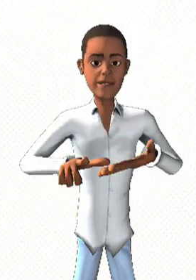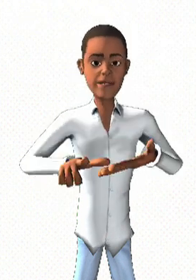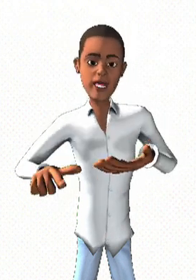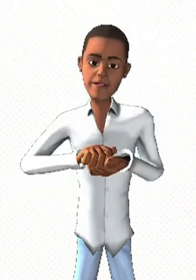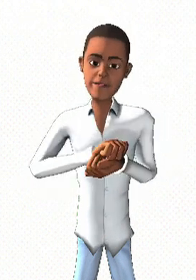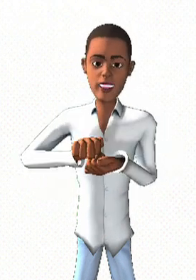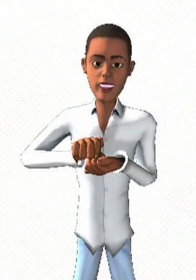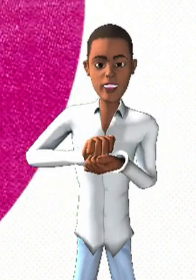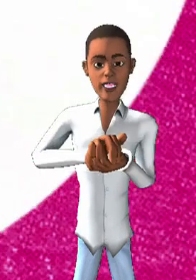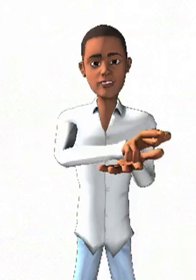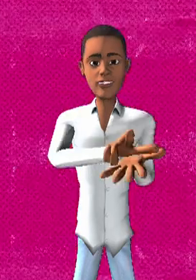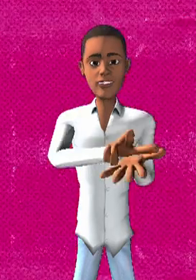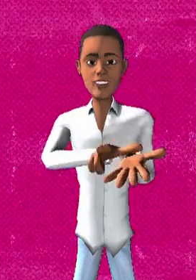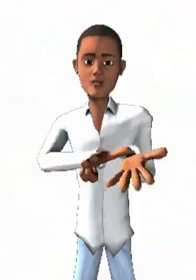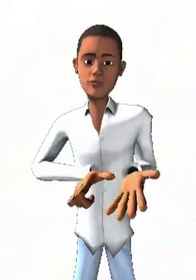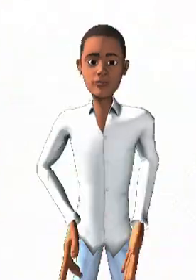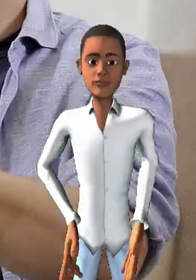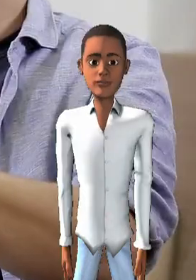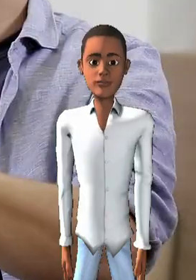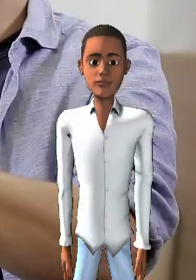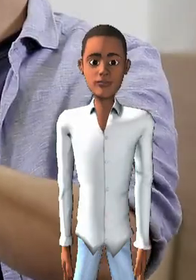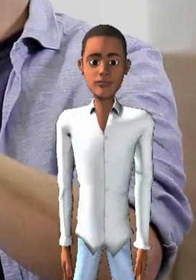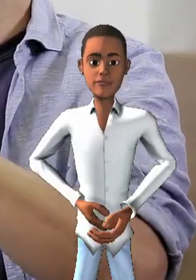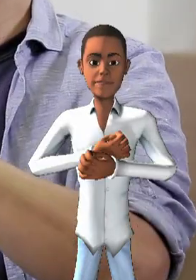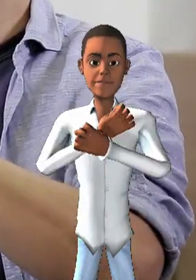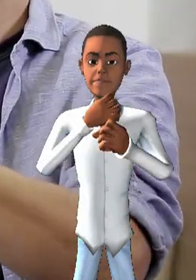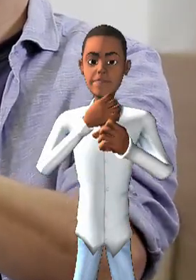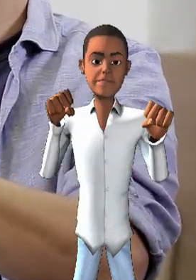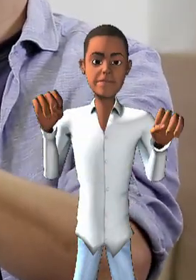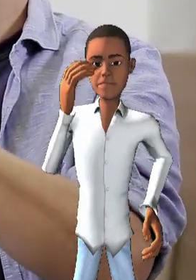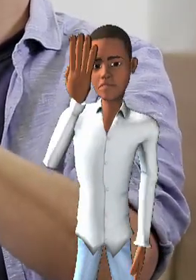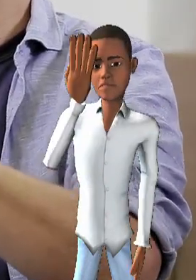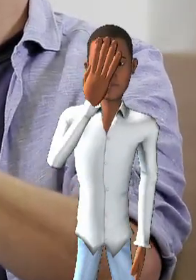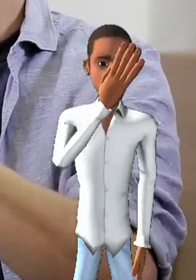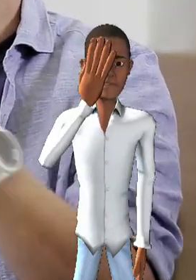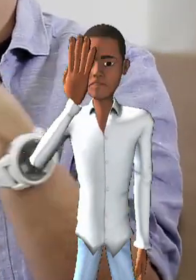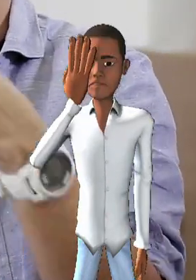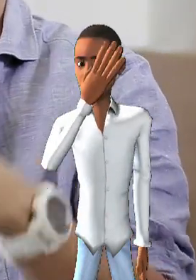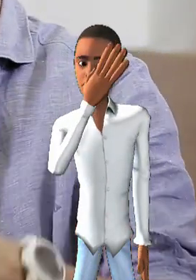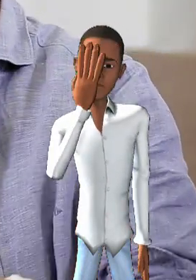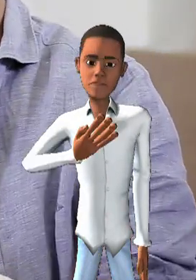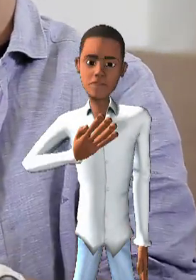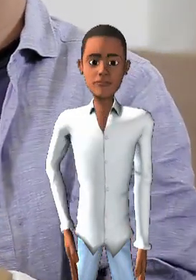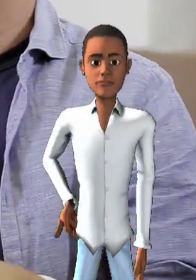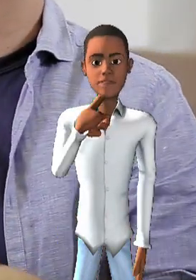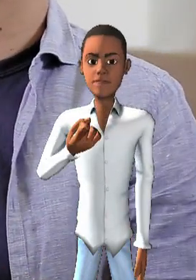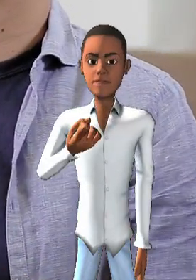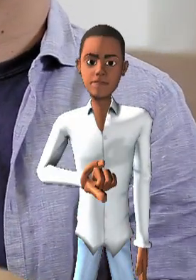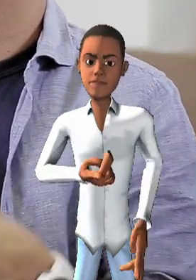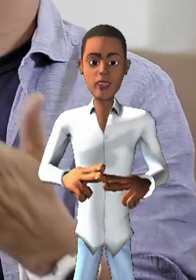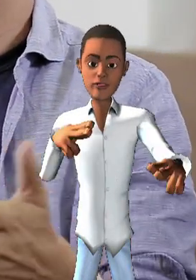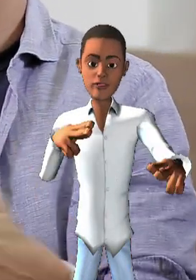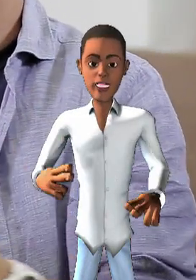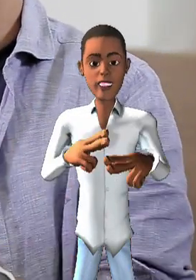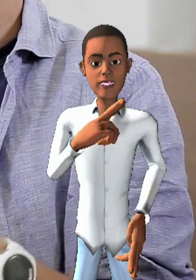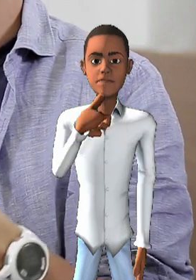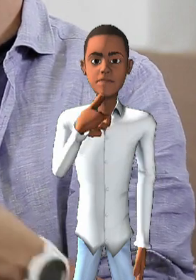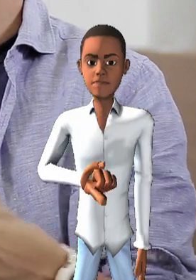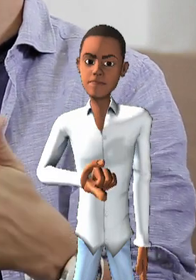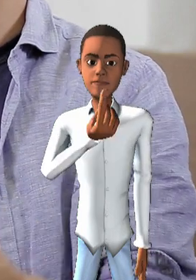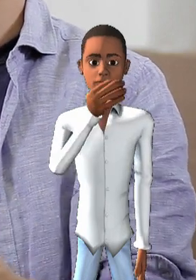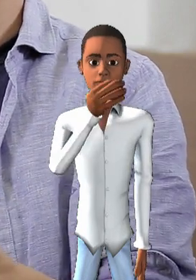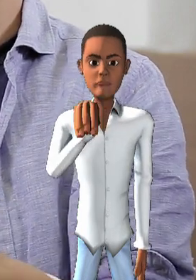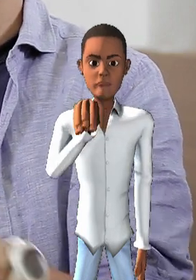trabalho doméstico e muitos outros. Não dá pra gente obscurecer, não dá pra gente negar, não dá pra